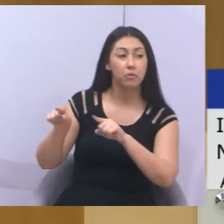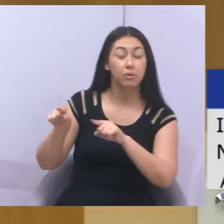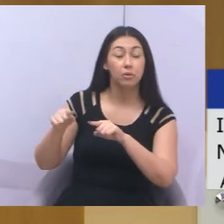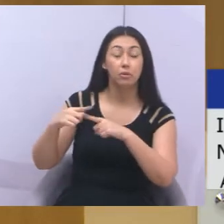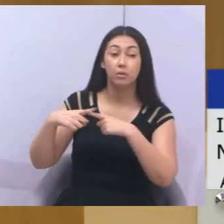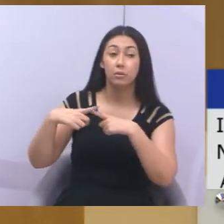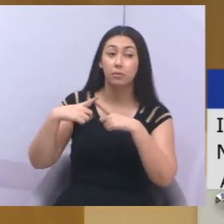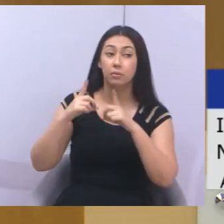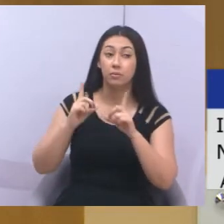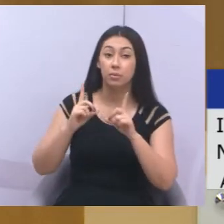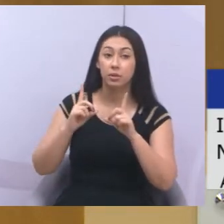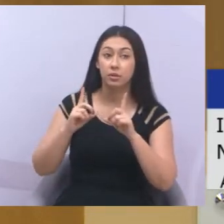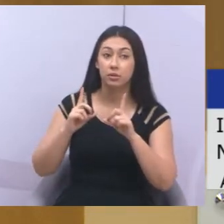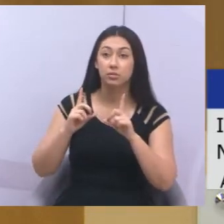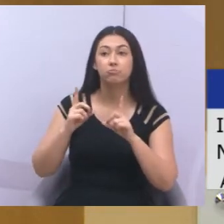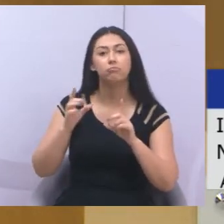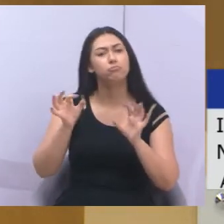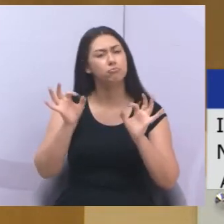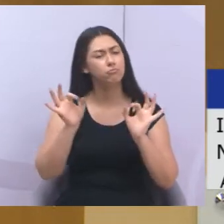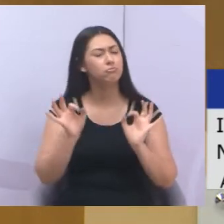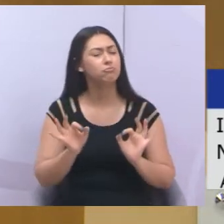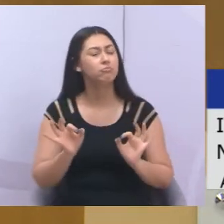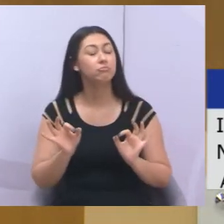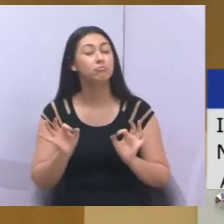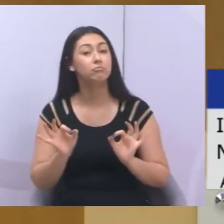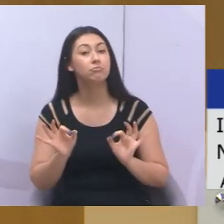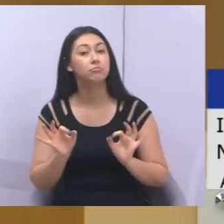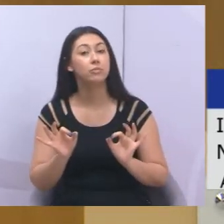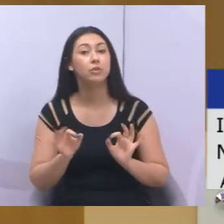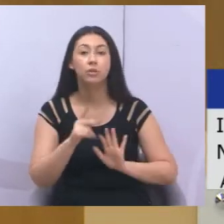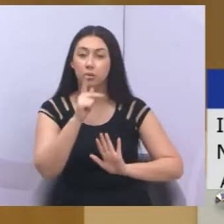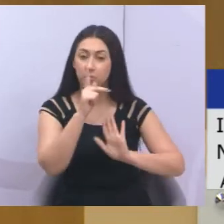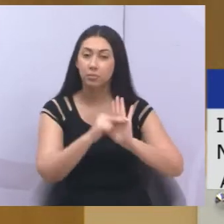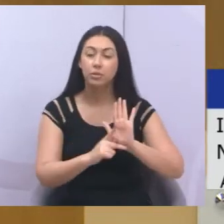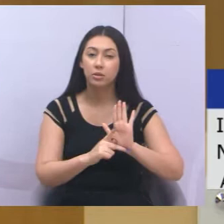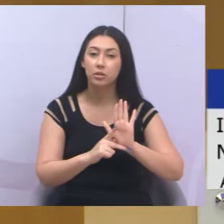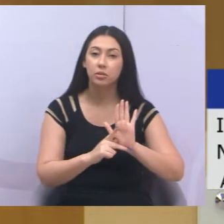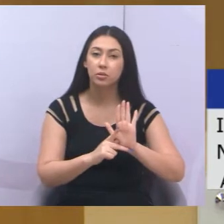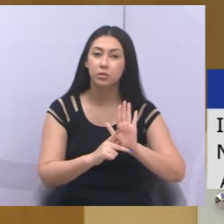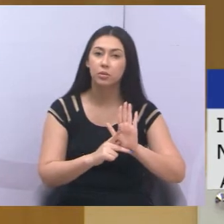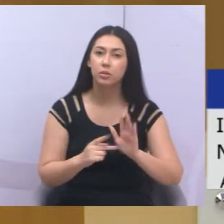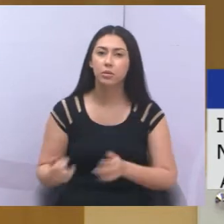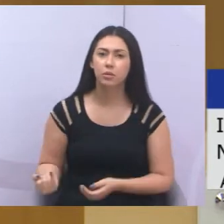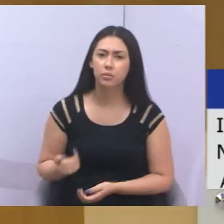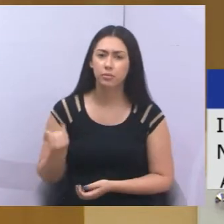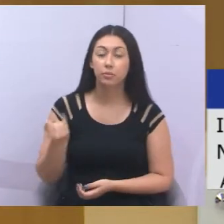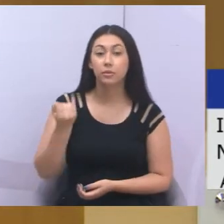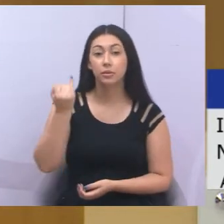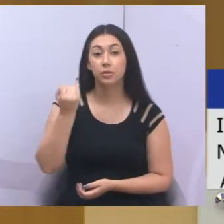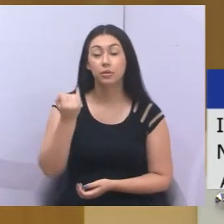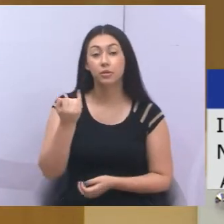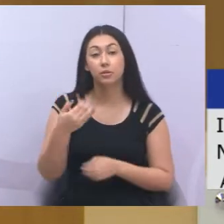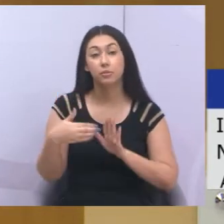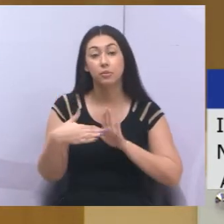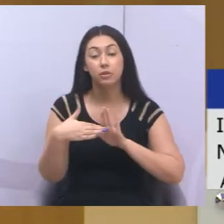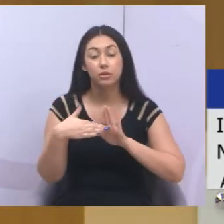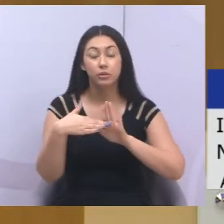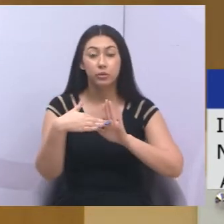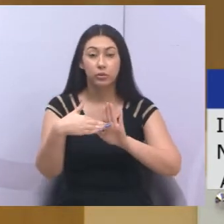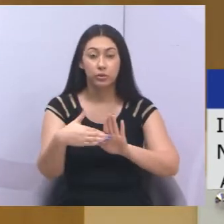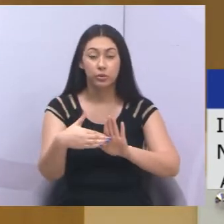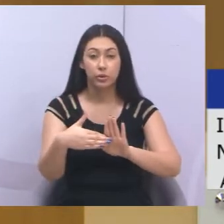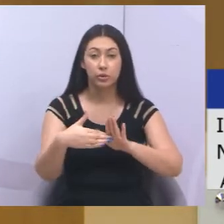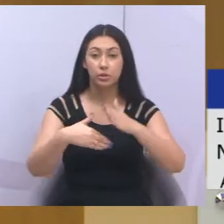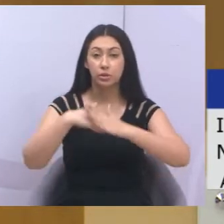mas para a maioria eu tenho certeza de um projeto que vai ser muito importante para movimentar